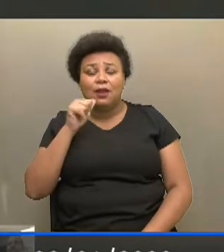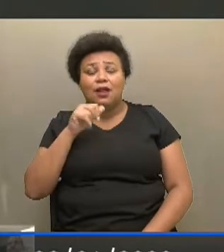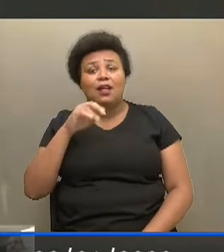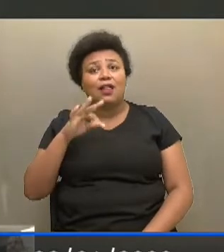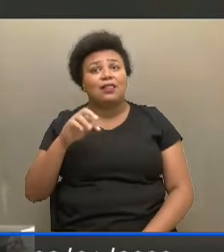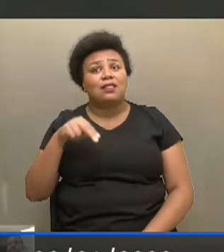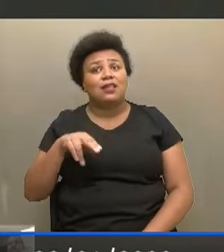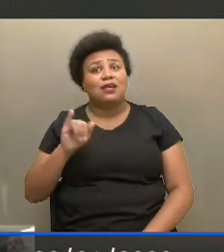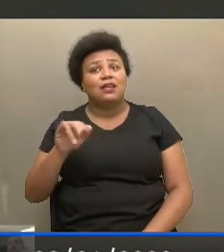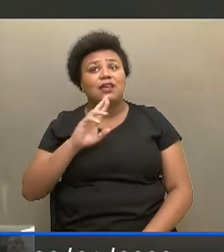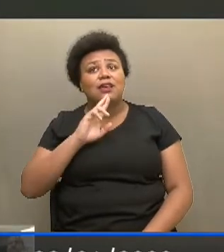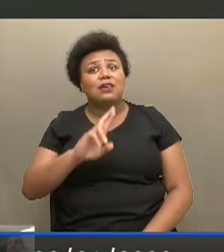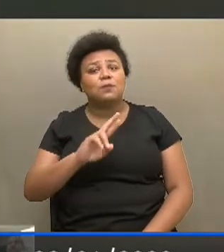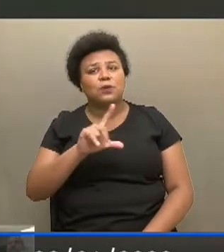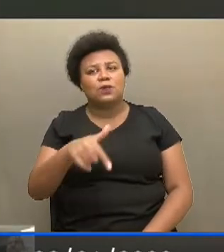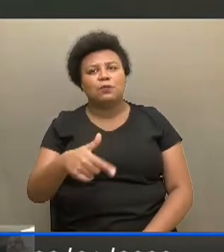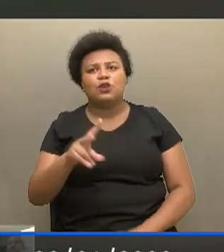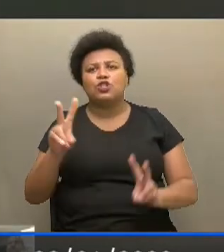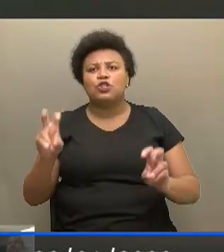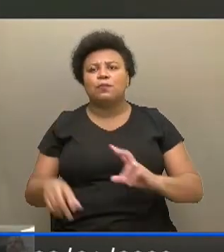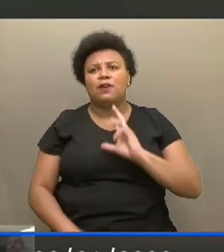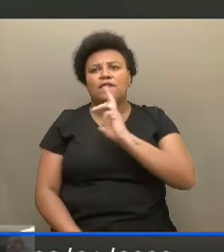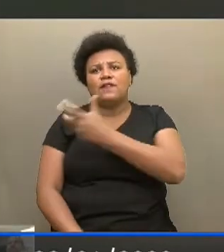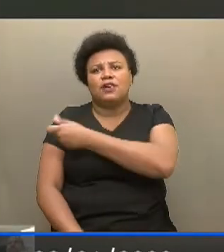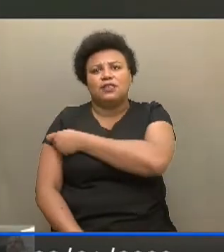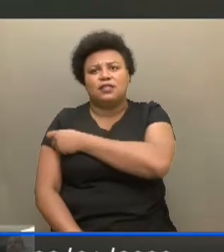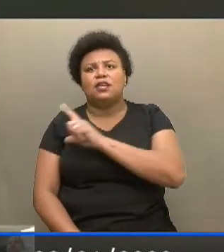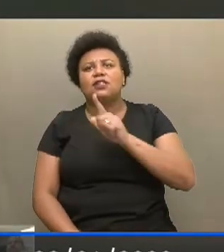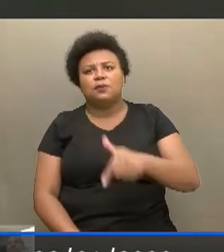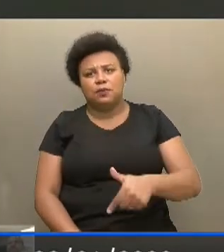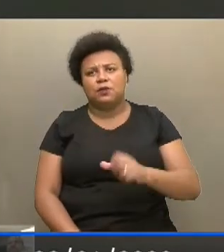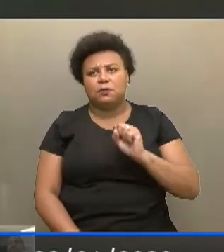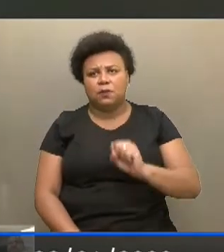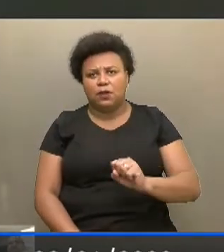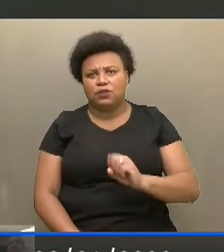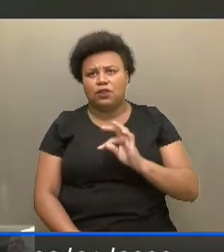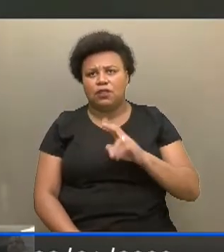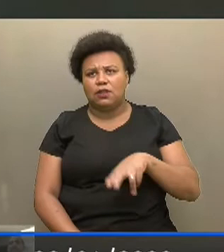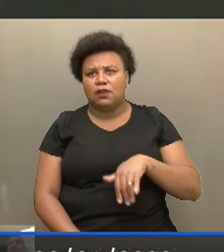uma resposta depois sobre as vacinas. Então, depois na sequência, pode ser, Tani?